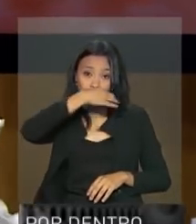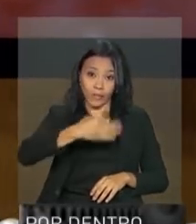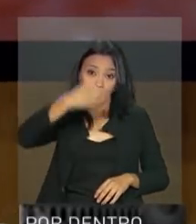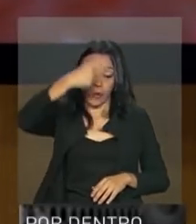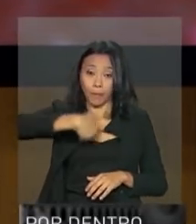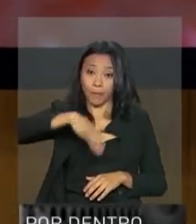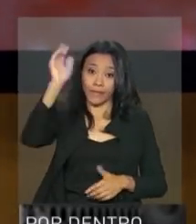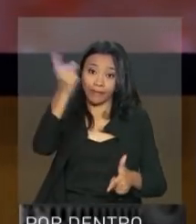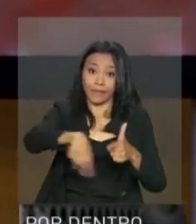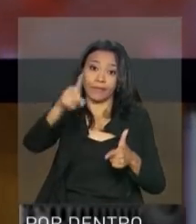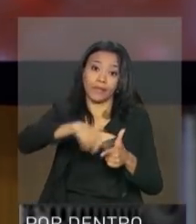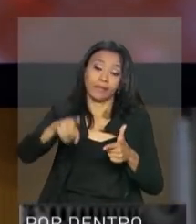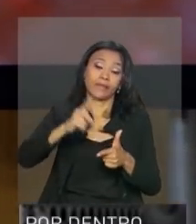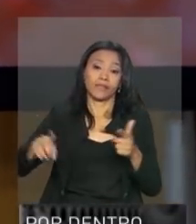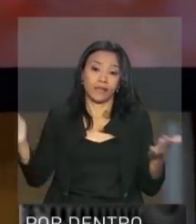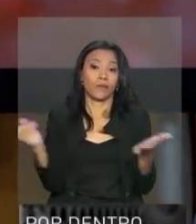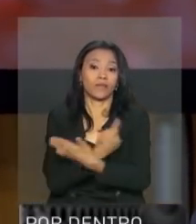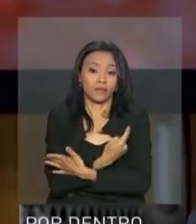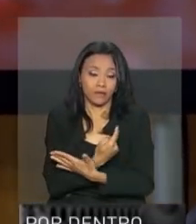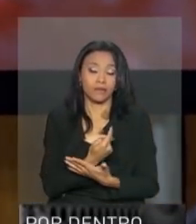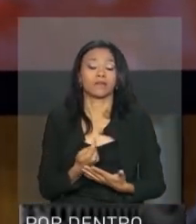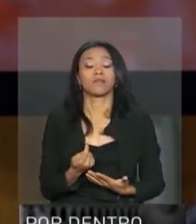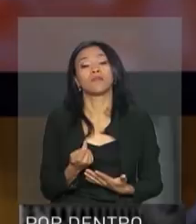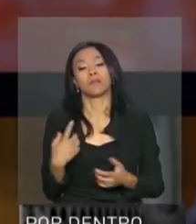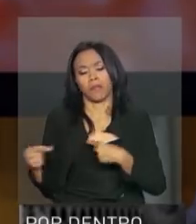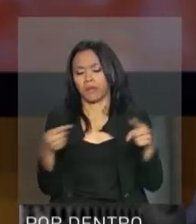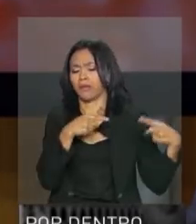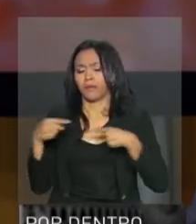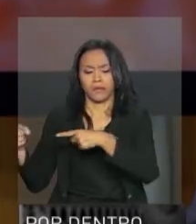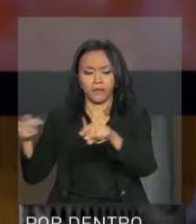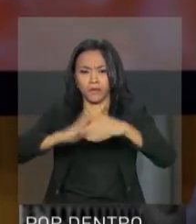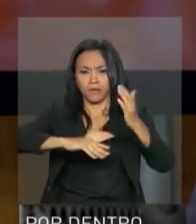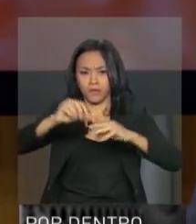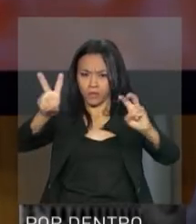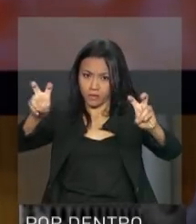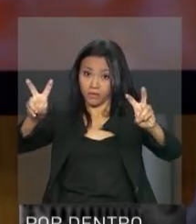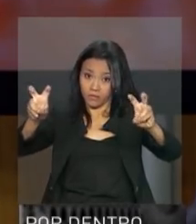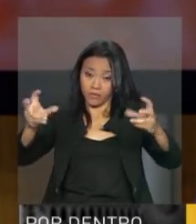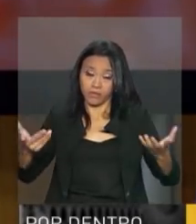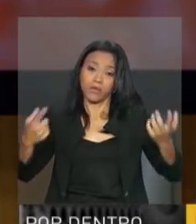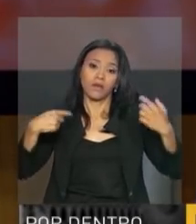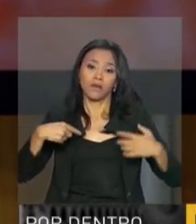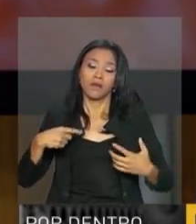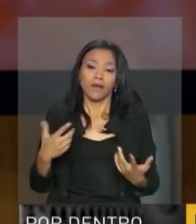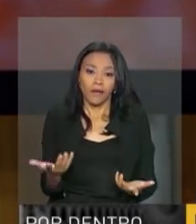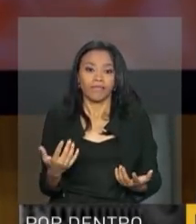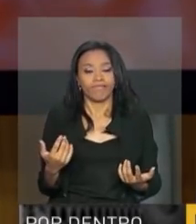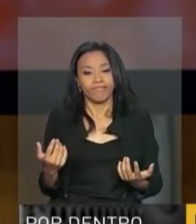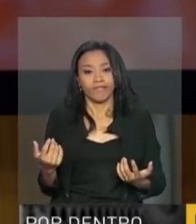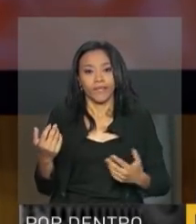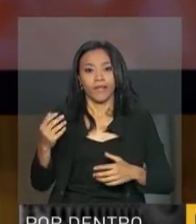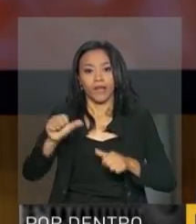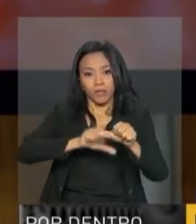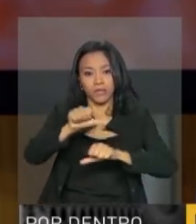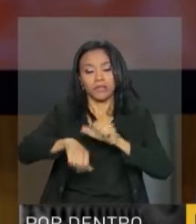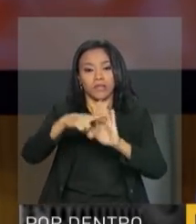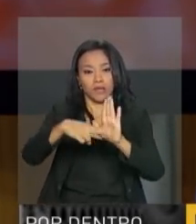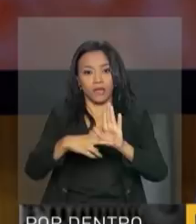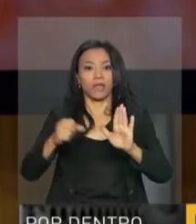a gente enfrenta na nossa discussão aqui da reforma da Previdência. Não há dúvida que essa reforma da Previdência é a reforma da